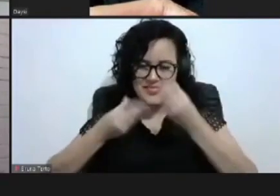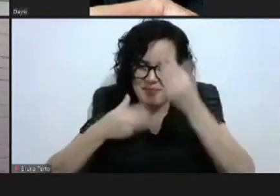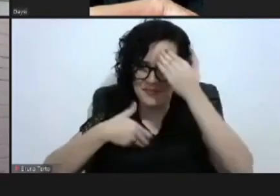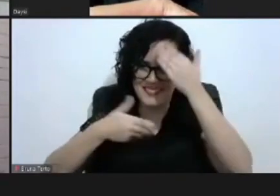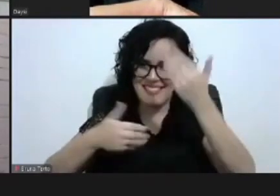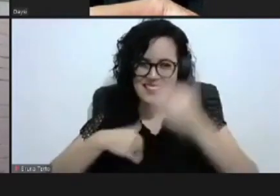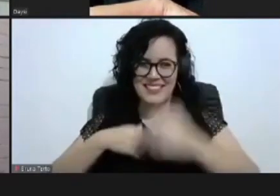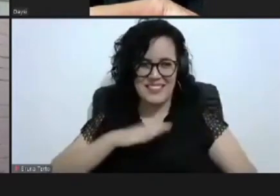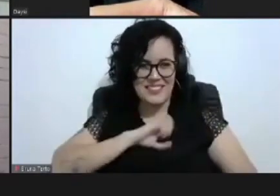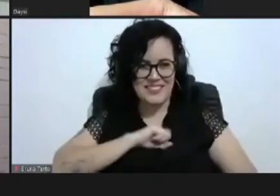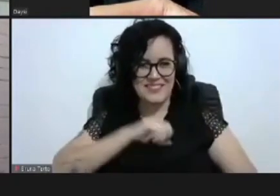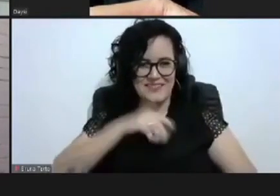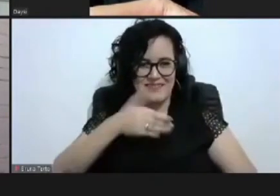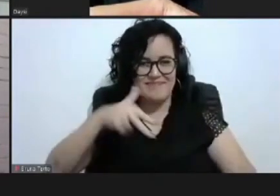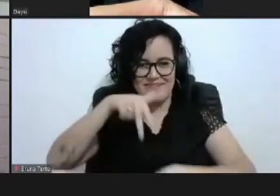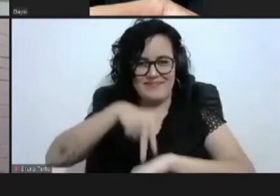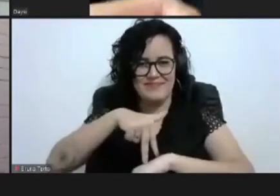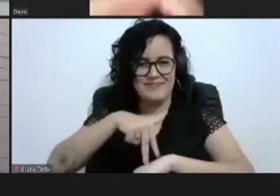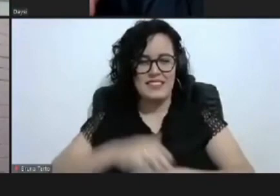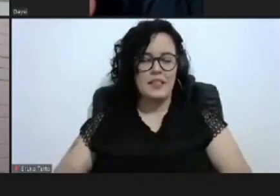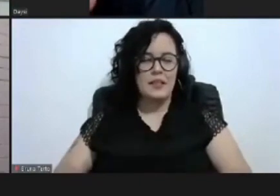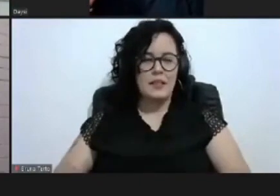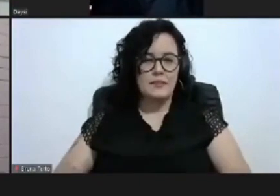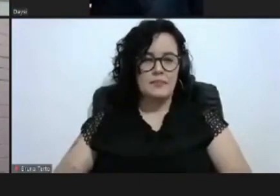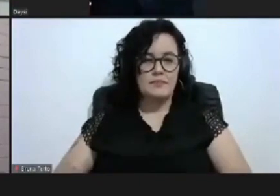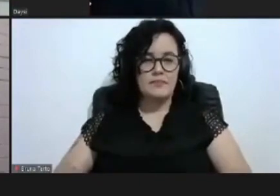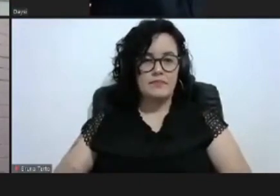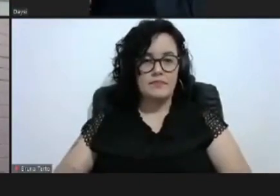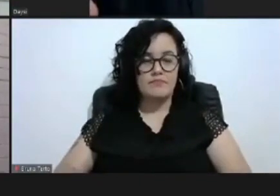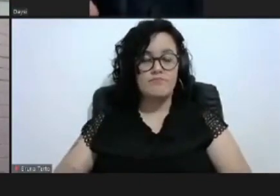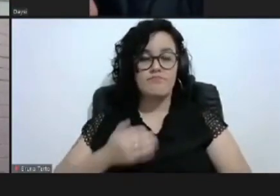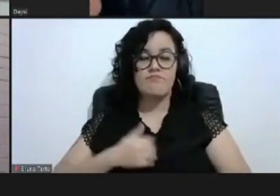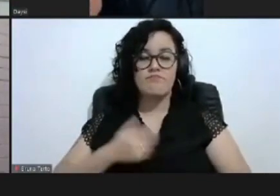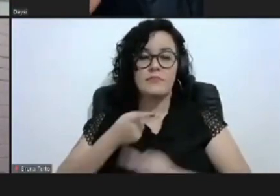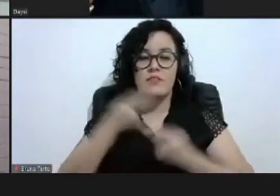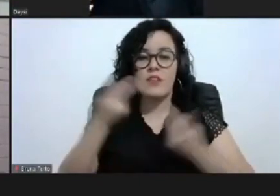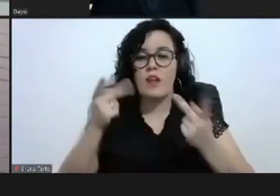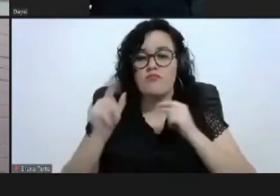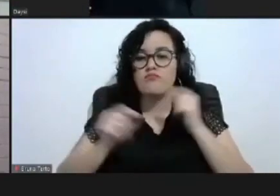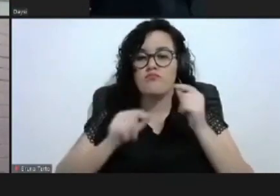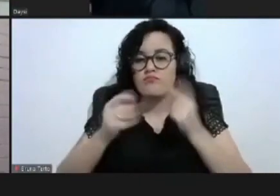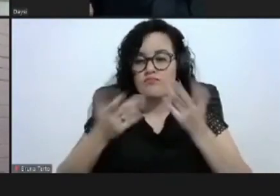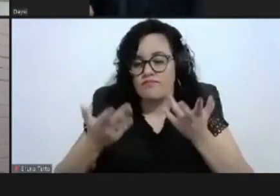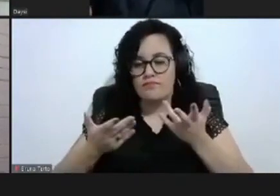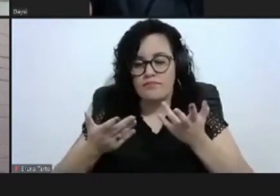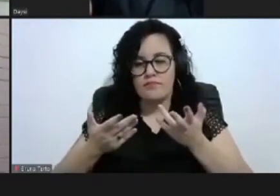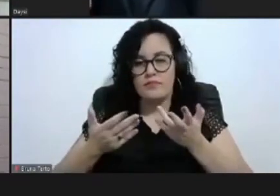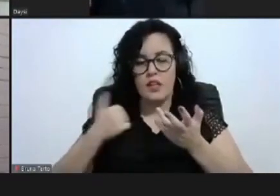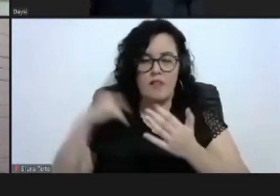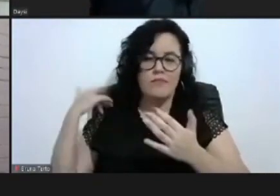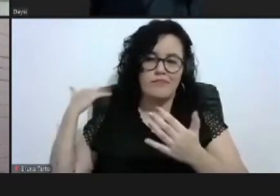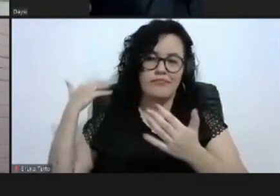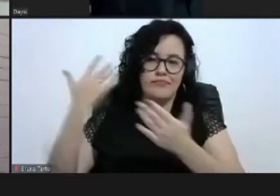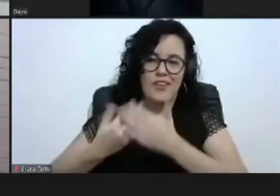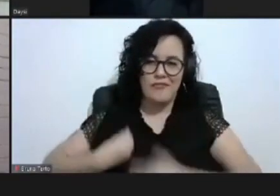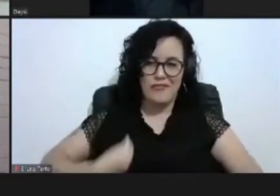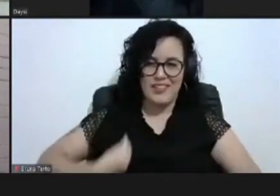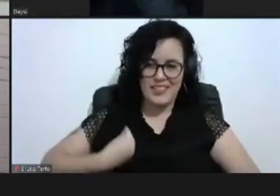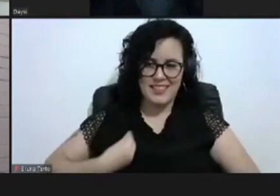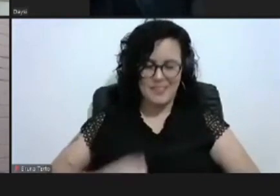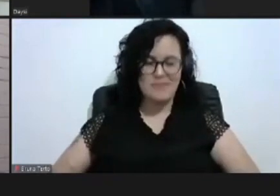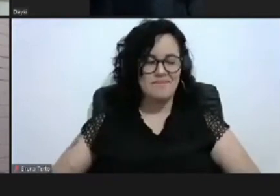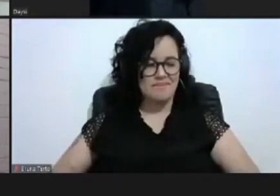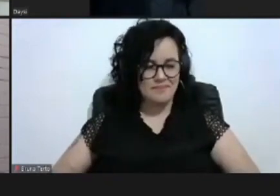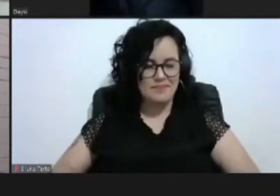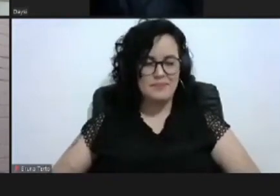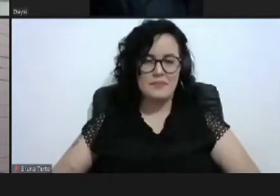vocês hoje à noite. E eu falo aí, vou começar também um pouquinho a falar da minha trajetória, e eu falo dessa trajetória